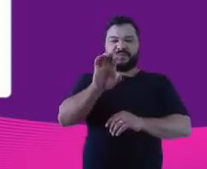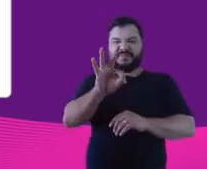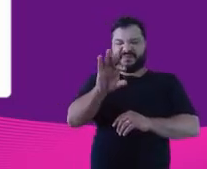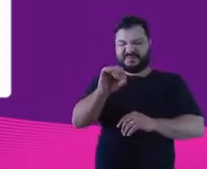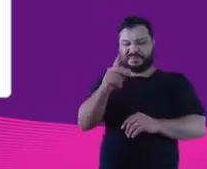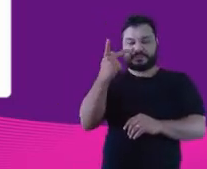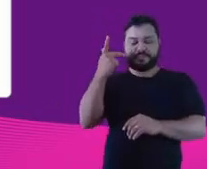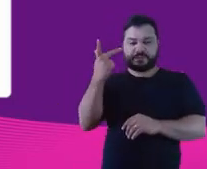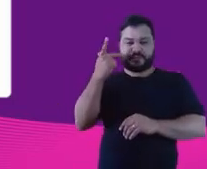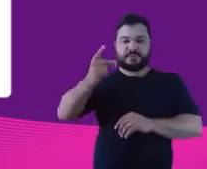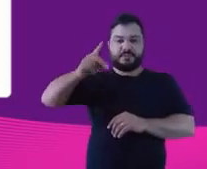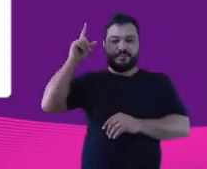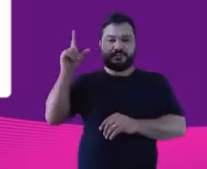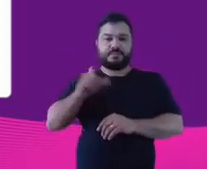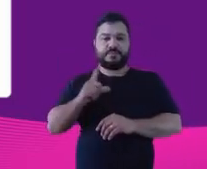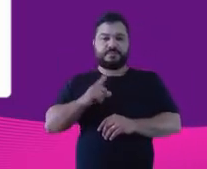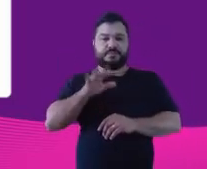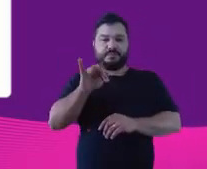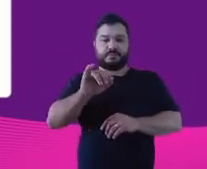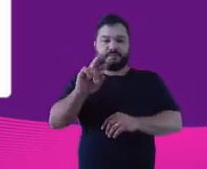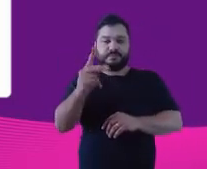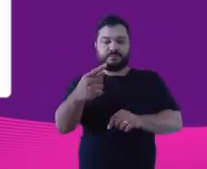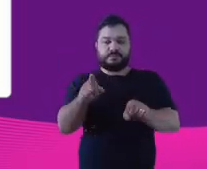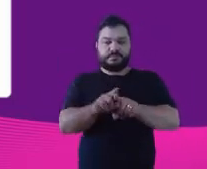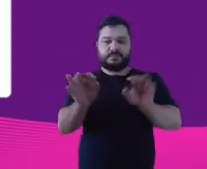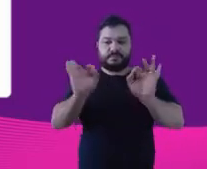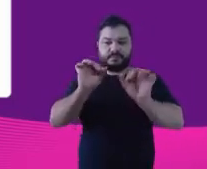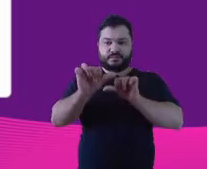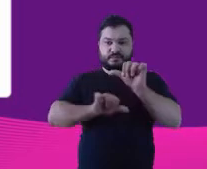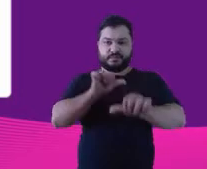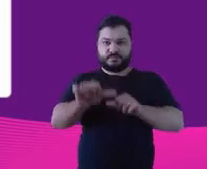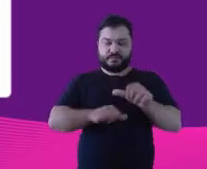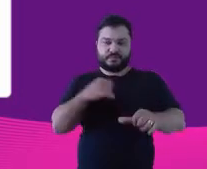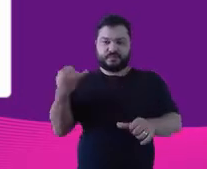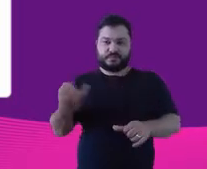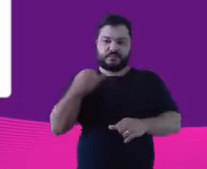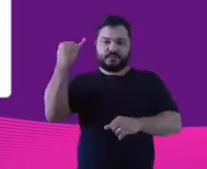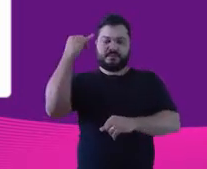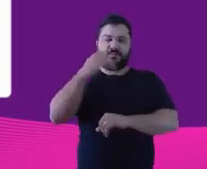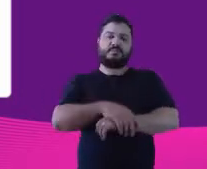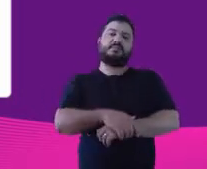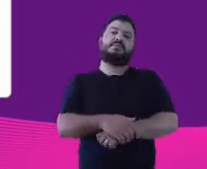paciente, e na época ele fez um FISH, que não tinha nenhuma alteração relevante.